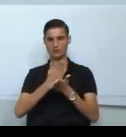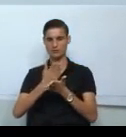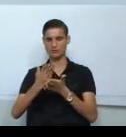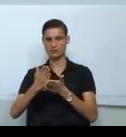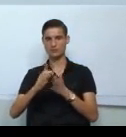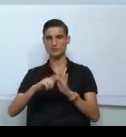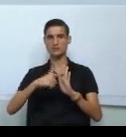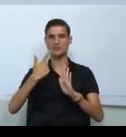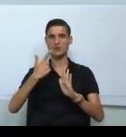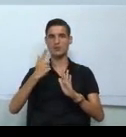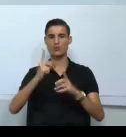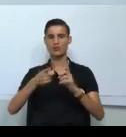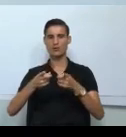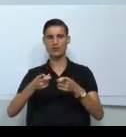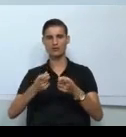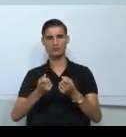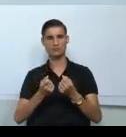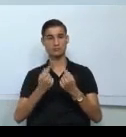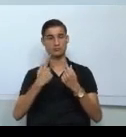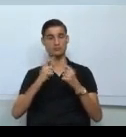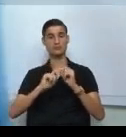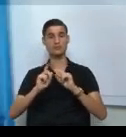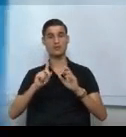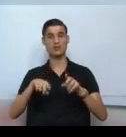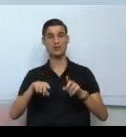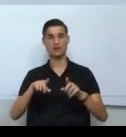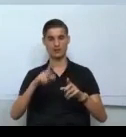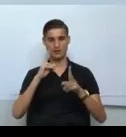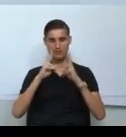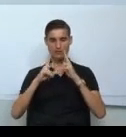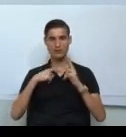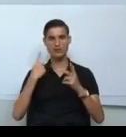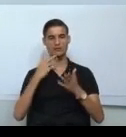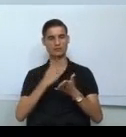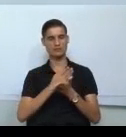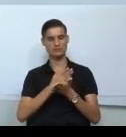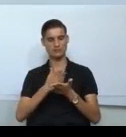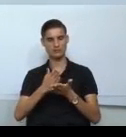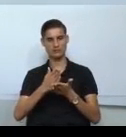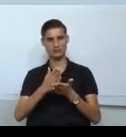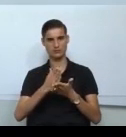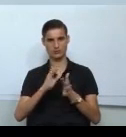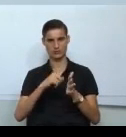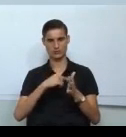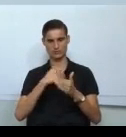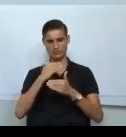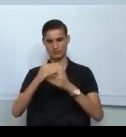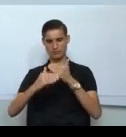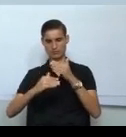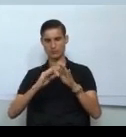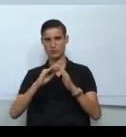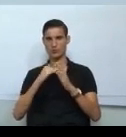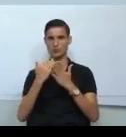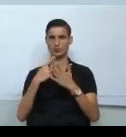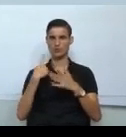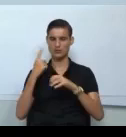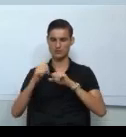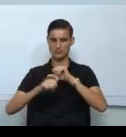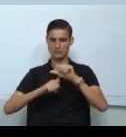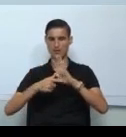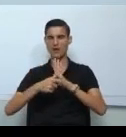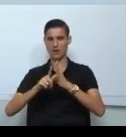ordinárias de segunda ordem. Ou seja, daqui a gente parte, então, fazendo todo aquele procedimento que nós